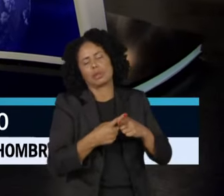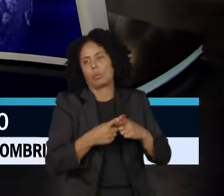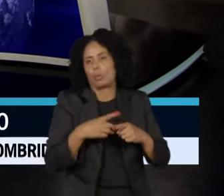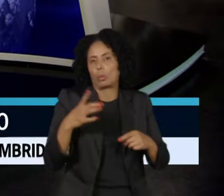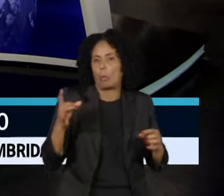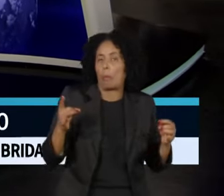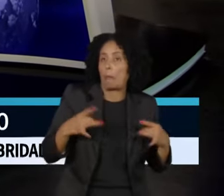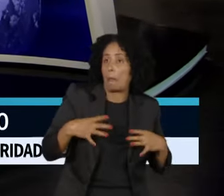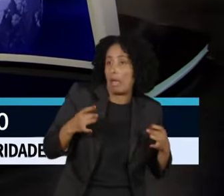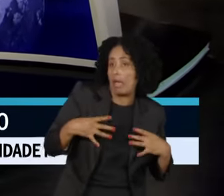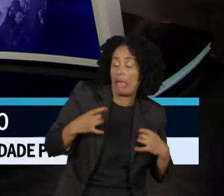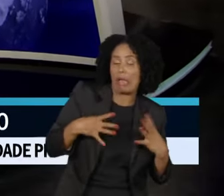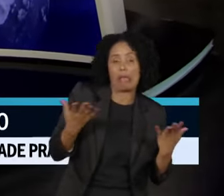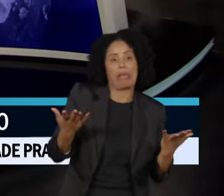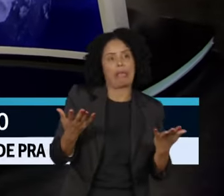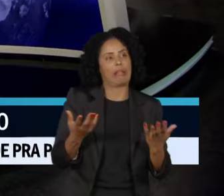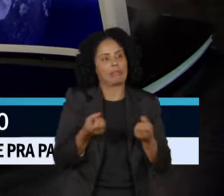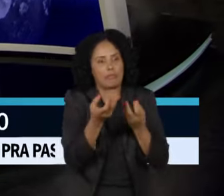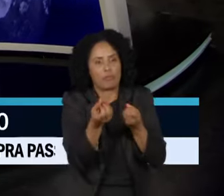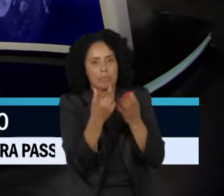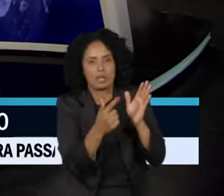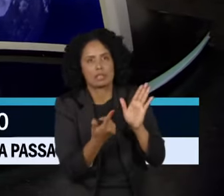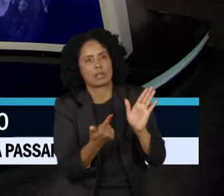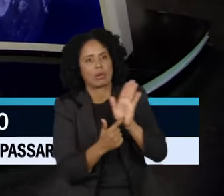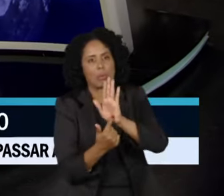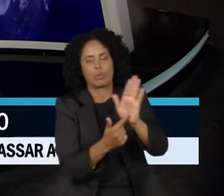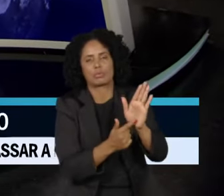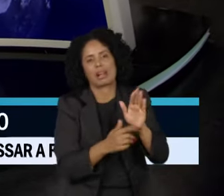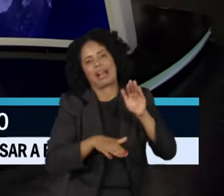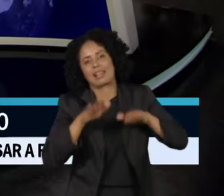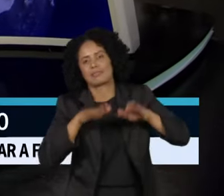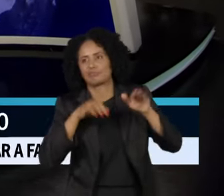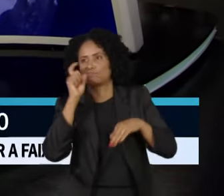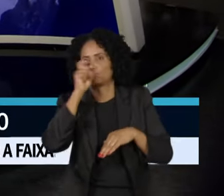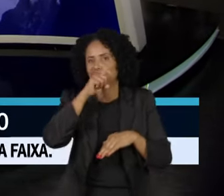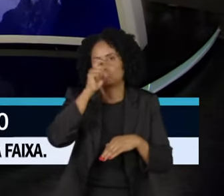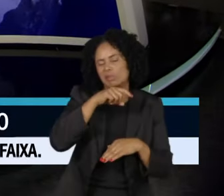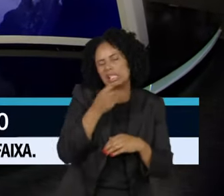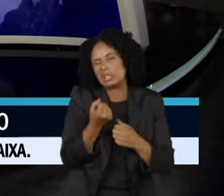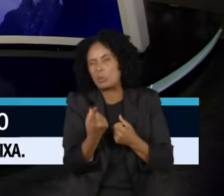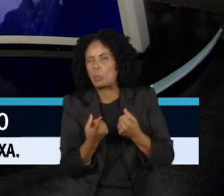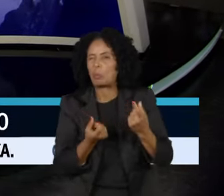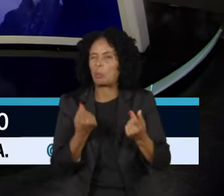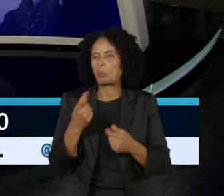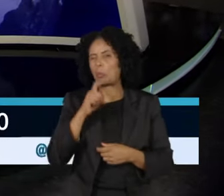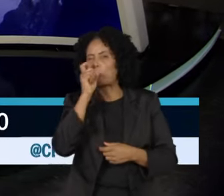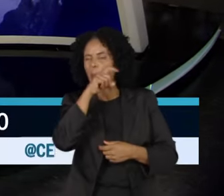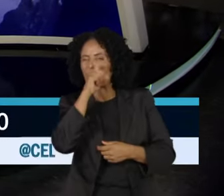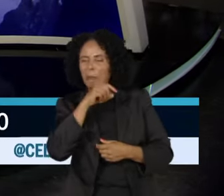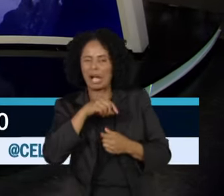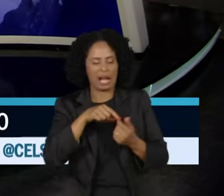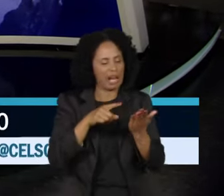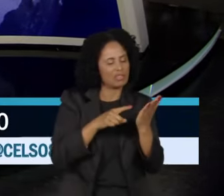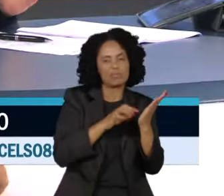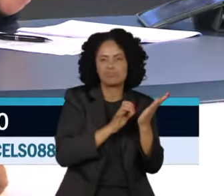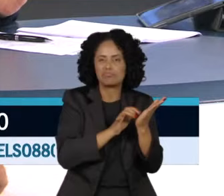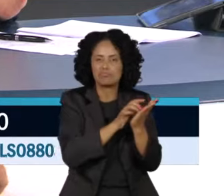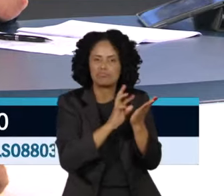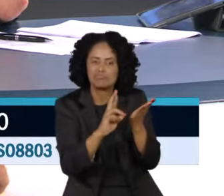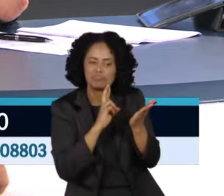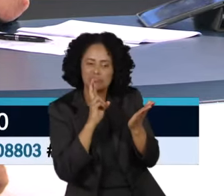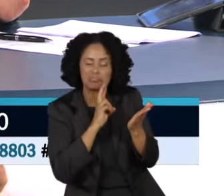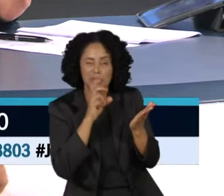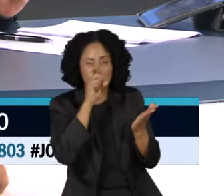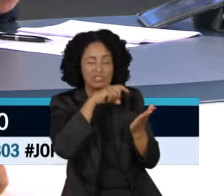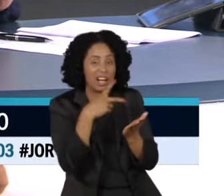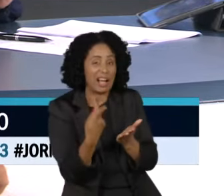medo de falar informações, o que é pior, acaba mentindo uma coisa ou outra. Então, ampliar o acesso, de repente,